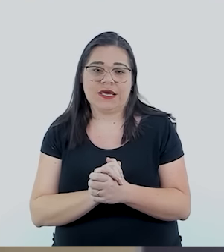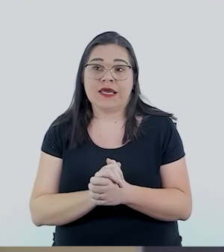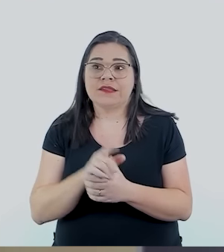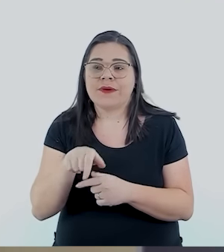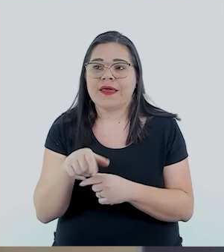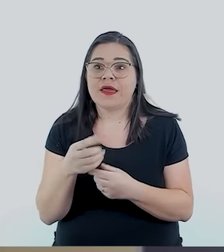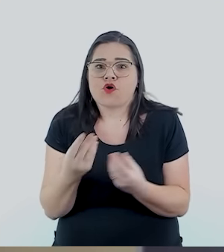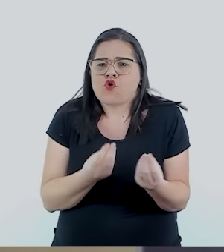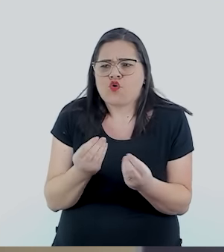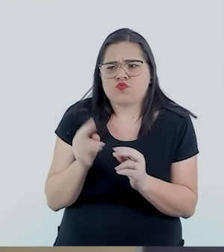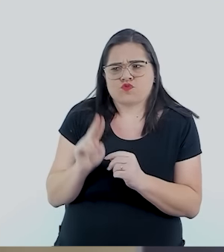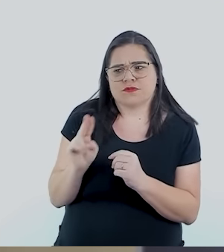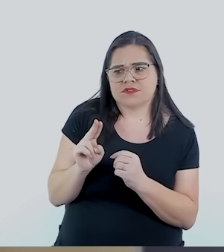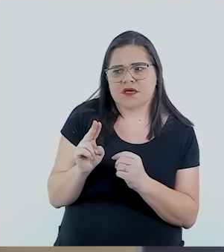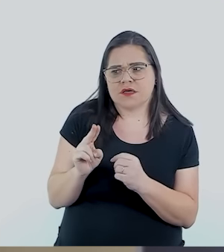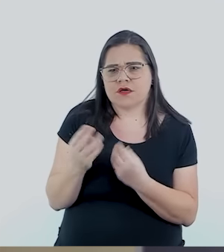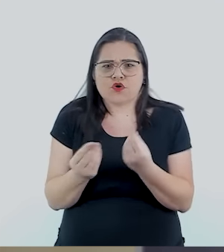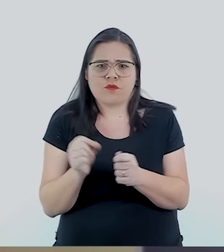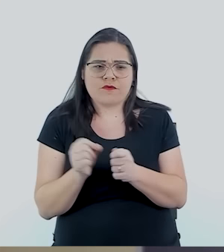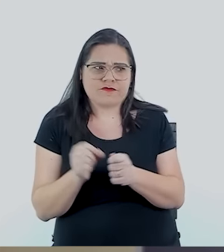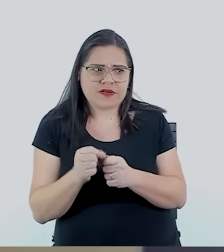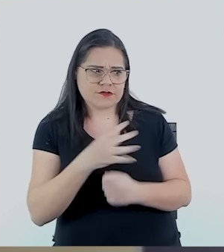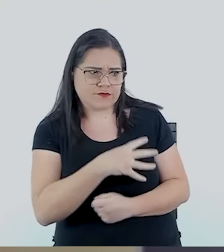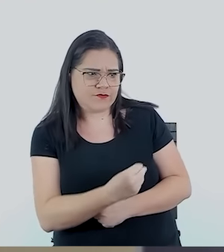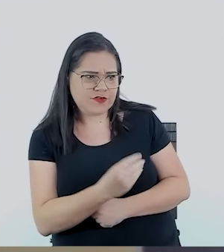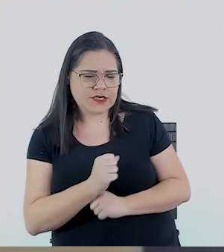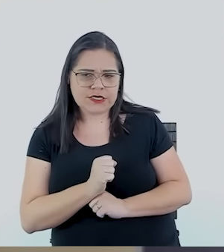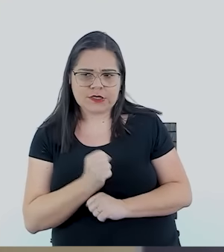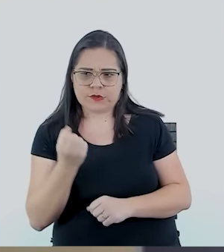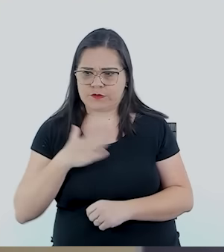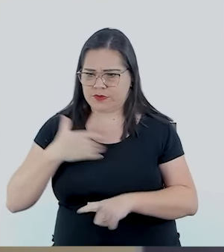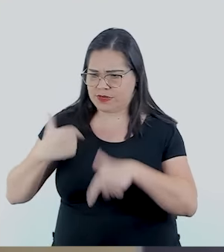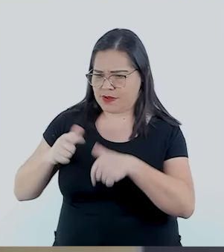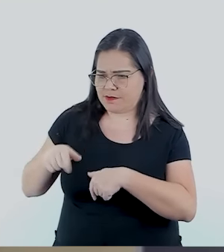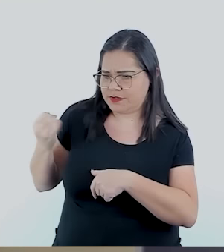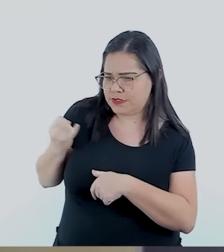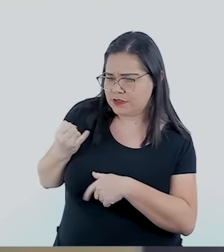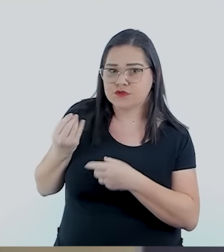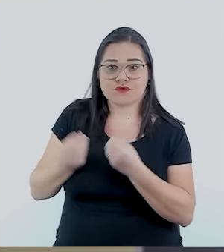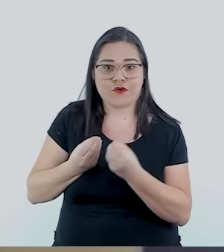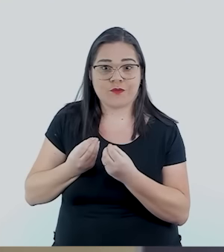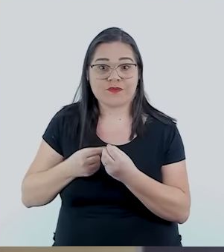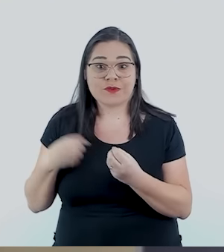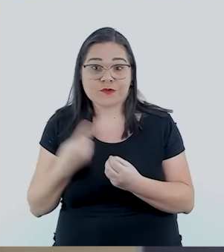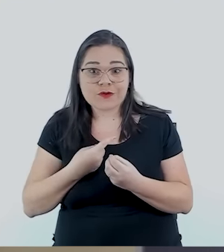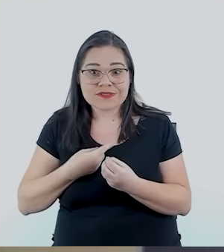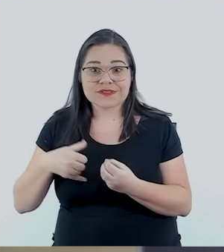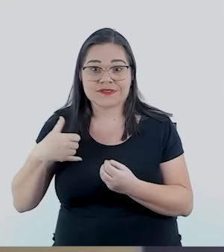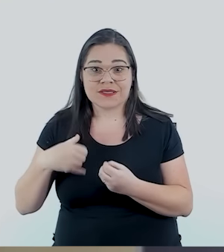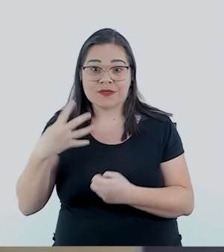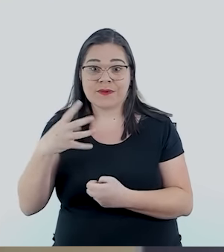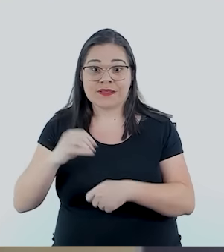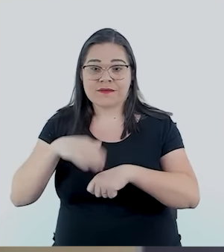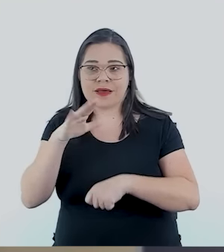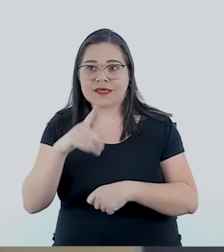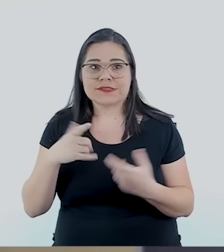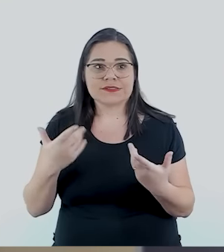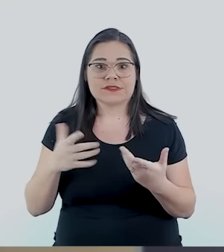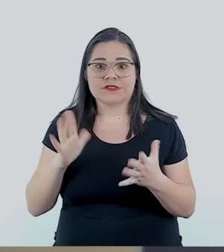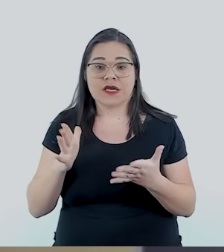em que medida usar e como vai fazer com os filhos e quanto que no meu trabalho é importante então tem uma questão assim uma